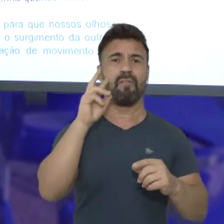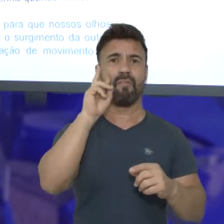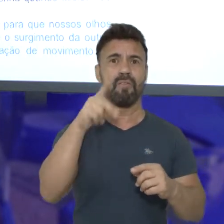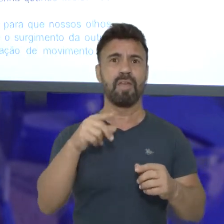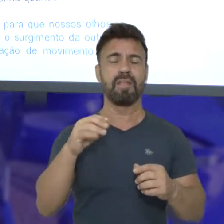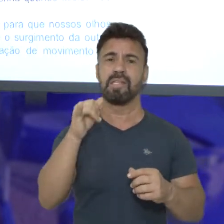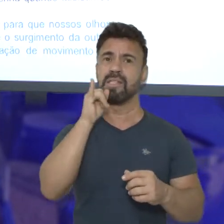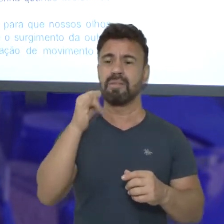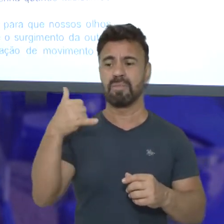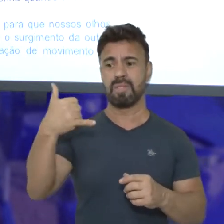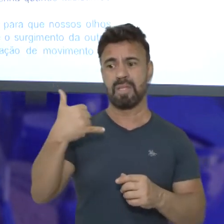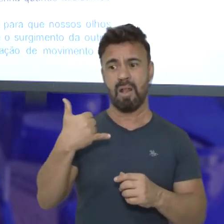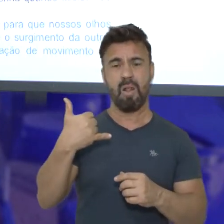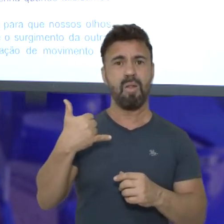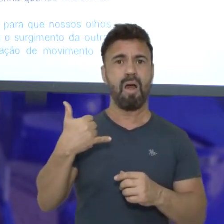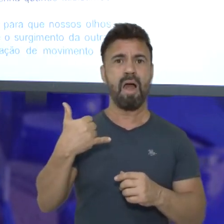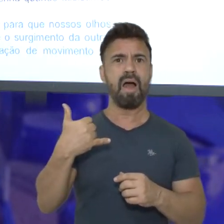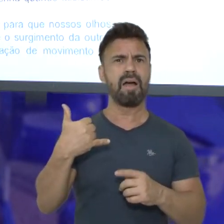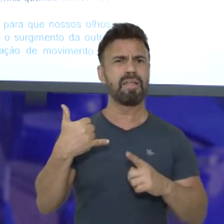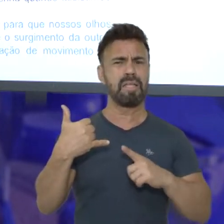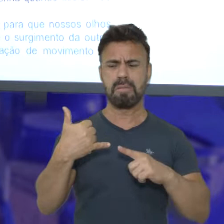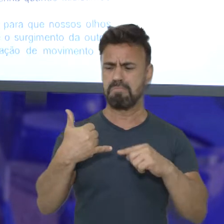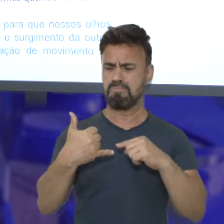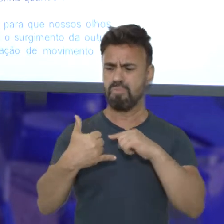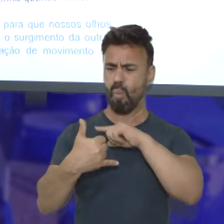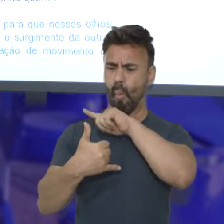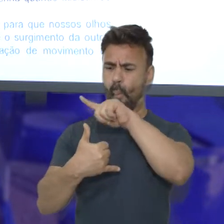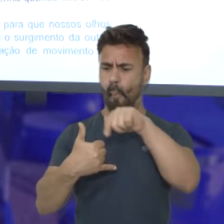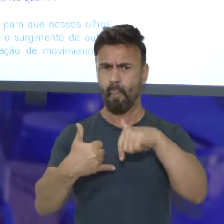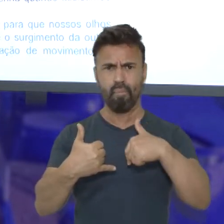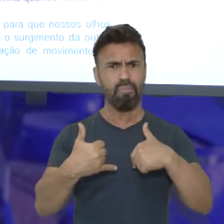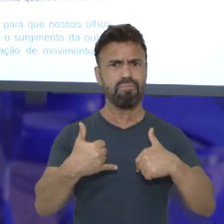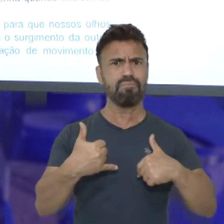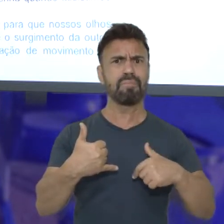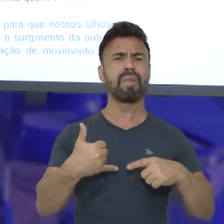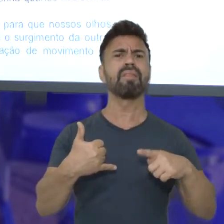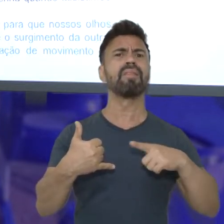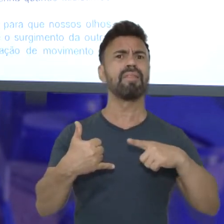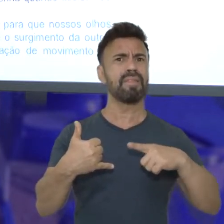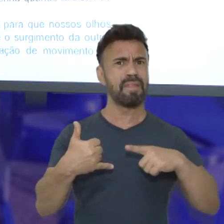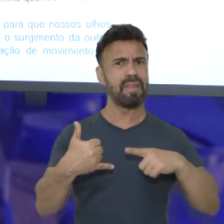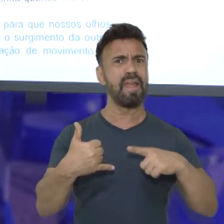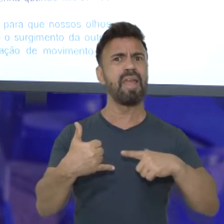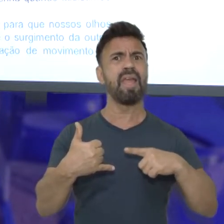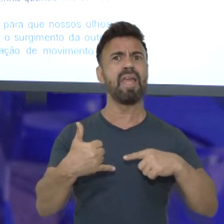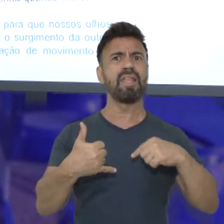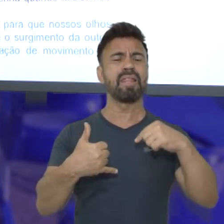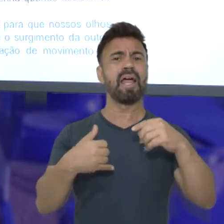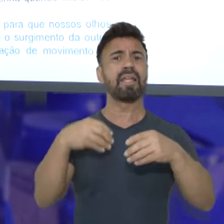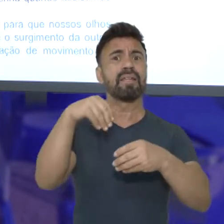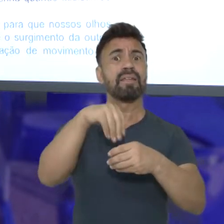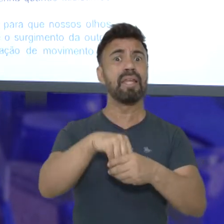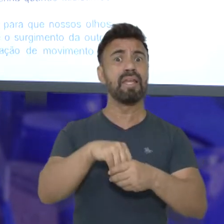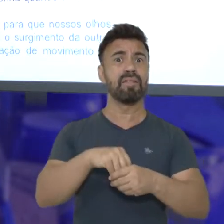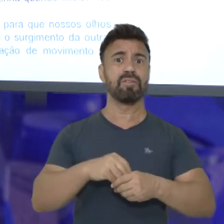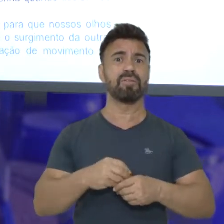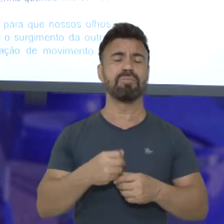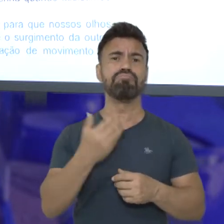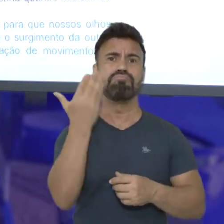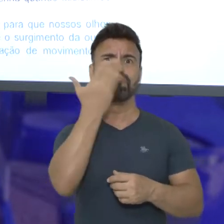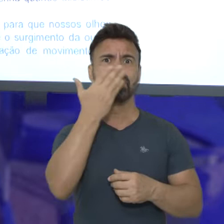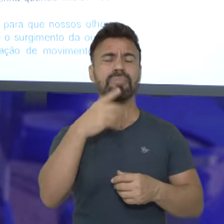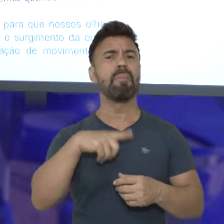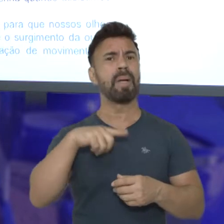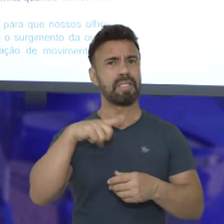seu celular, não se engana achando que o seu celular não tem uma antena, porque ele tem sim, ele está dentro agora. Não é feito